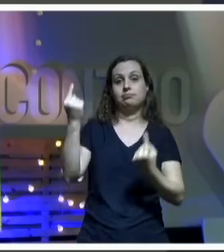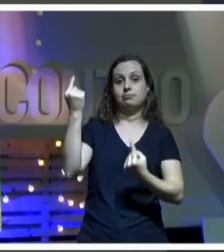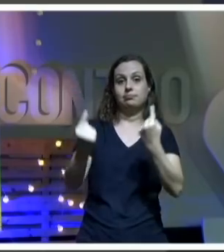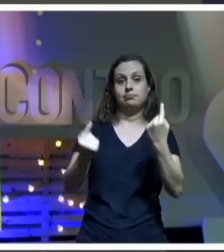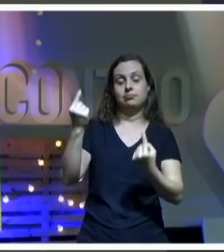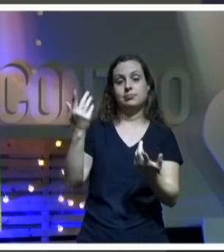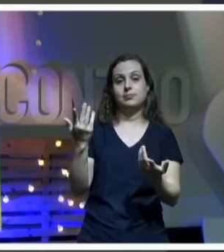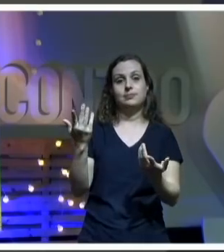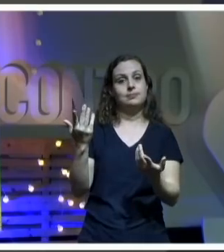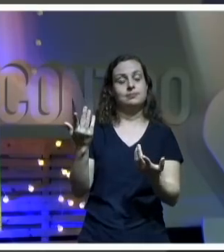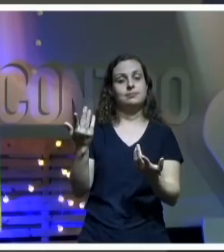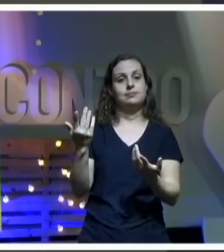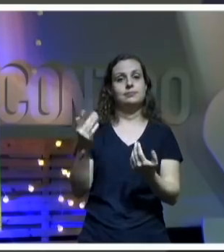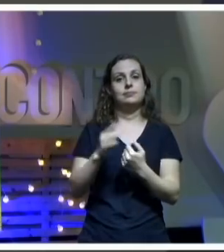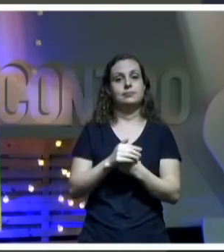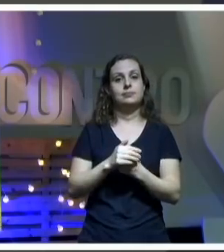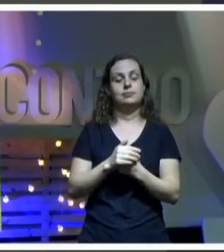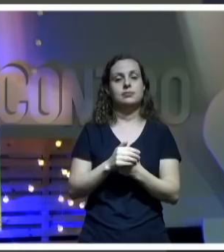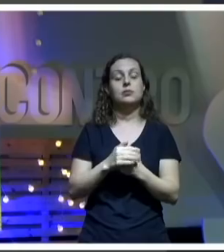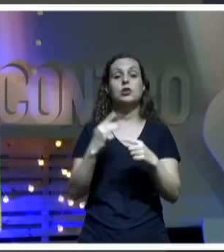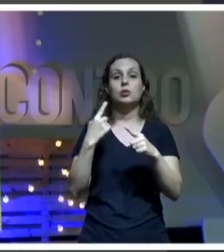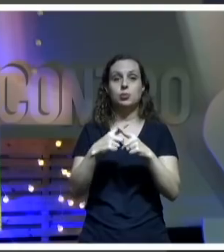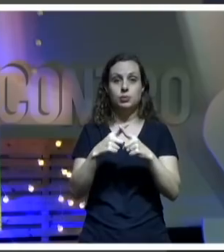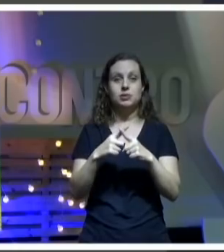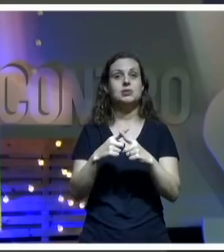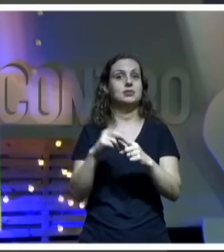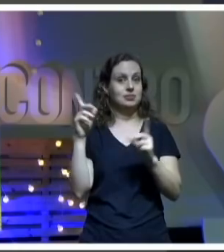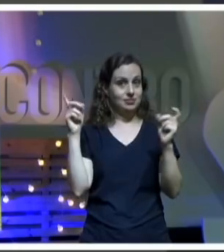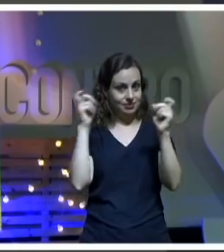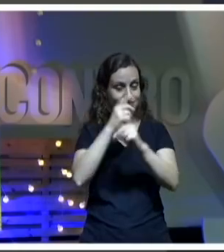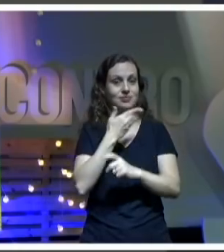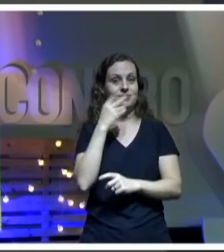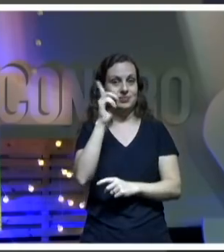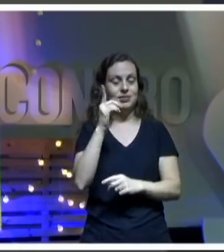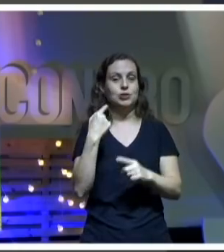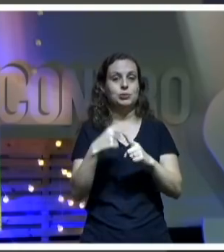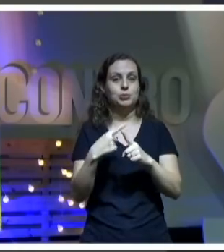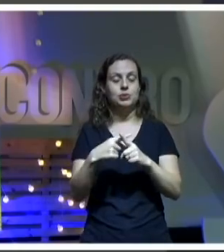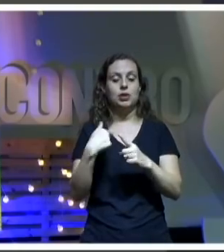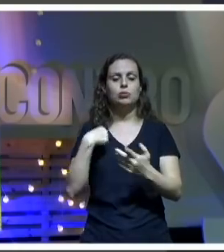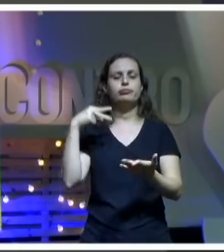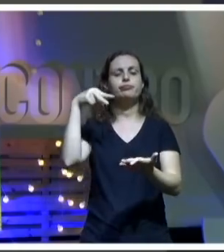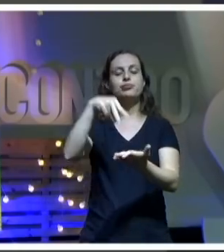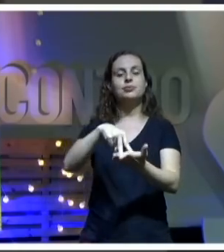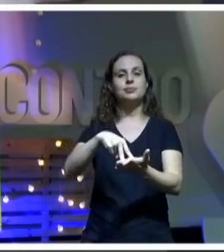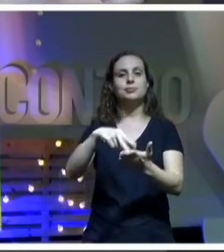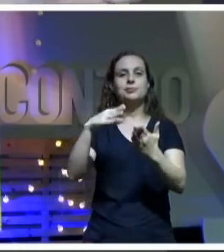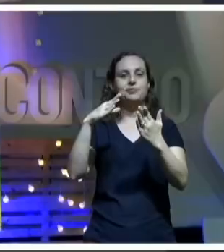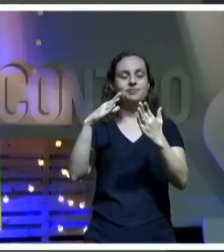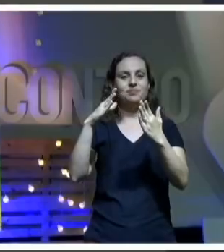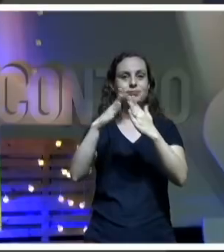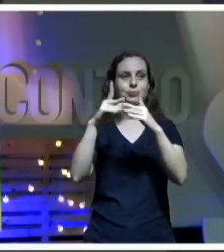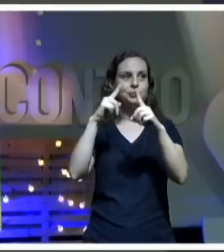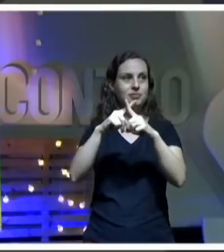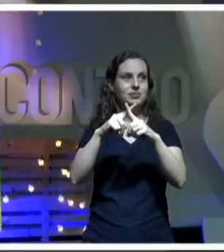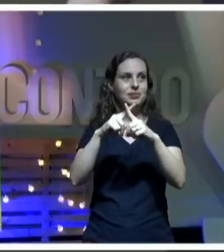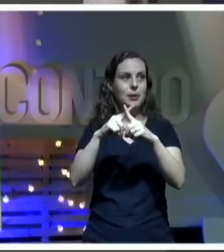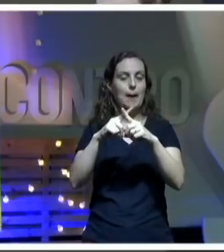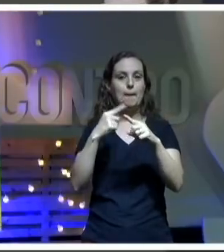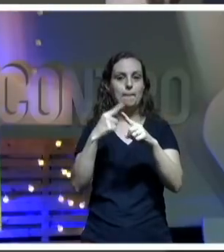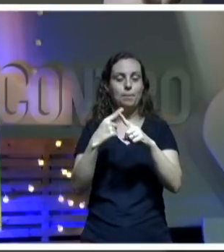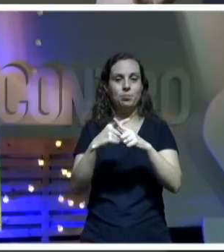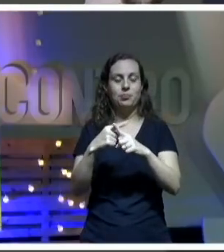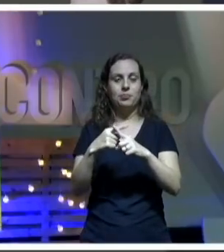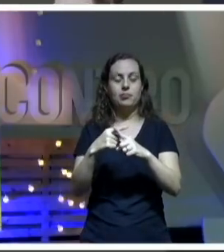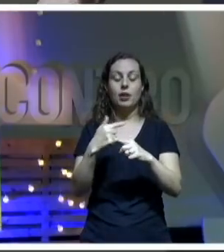alimentar a igreja ele falou pedro faça isso e eu com a graça de deus a igreja onde eu tô quando eu estou lendo um livro acho que estou em casa